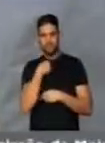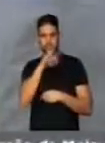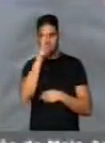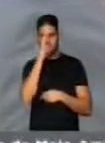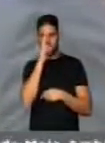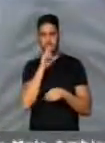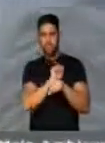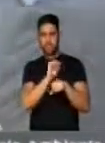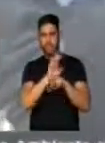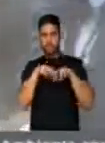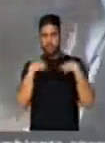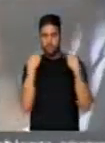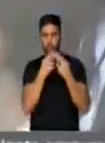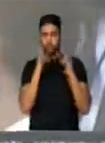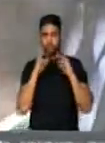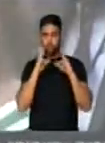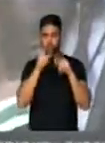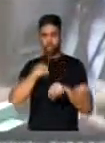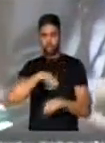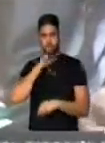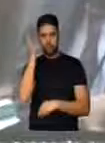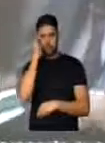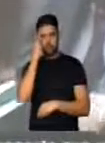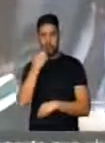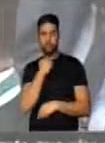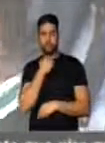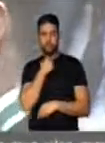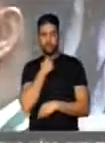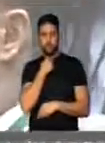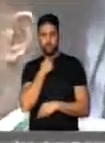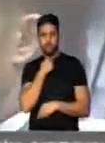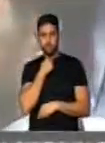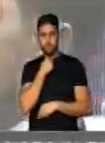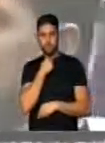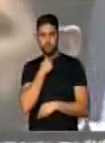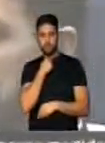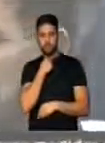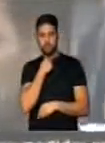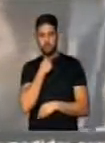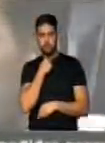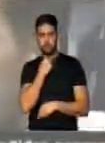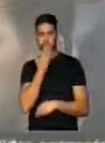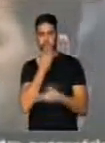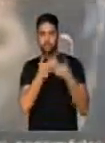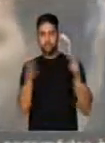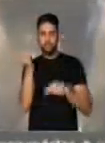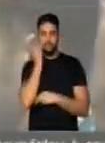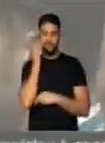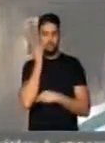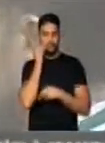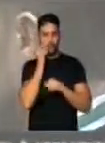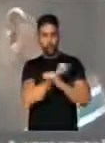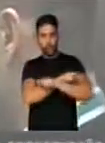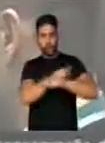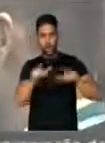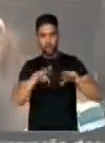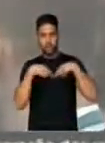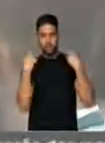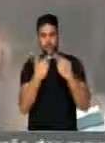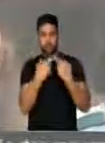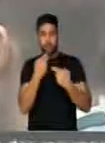sessão. Como todos sabemos que não pode pairar para ninguém que esteve aqui nenhum tipo de tentativa de esvaziamento dessa